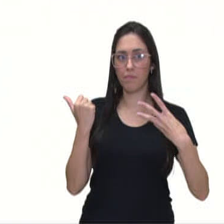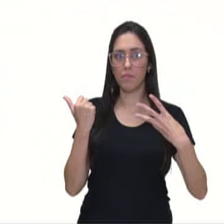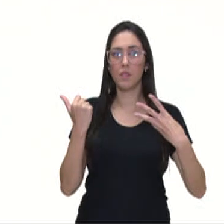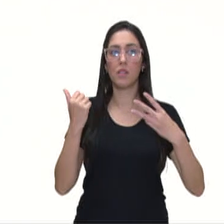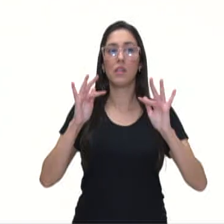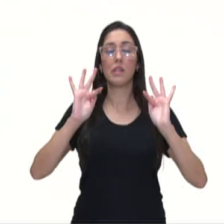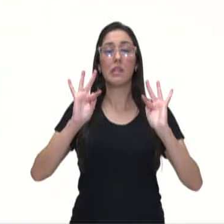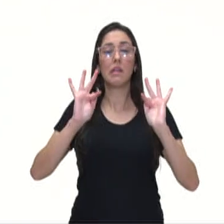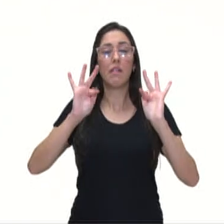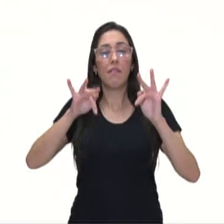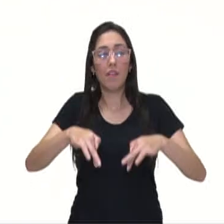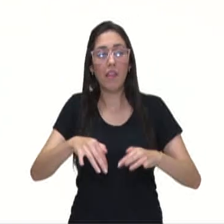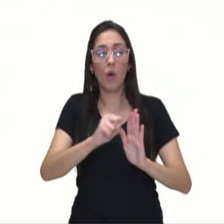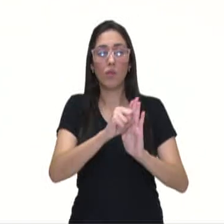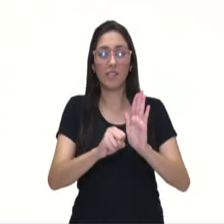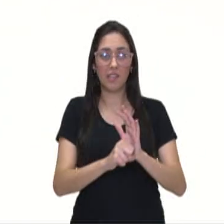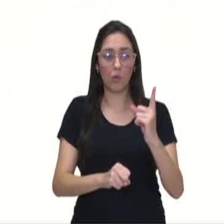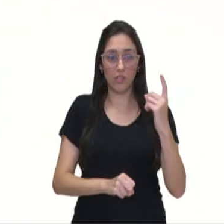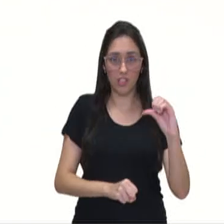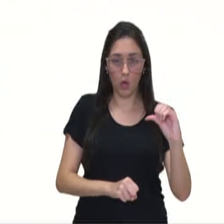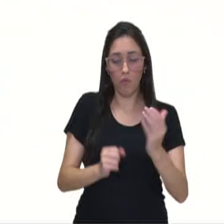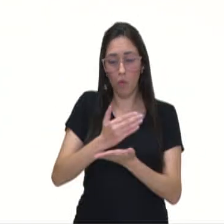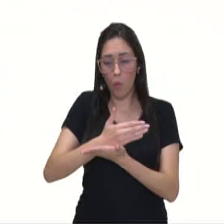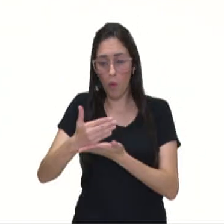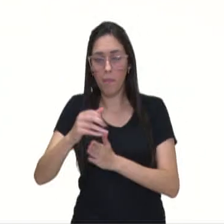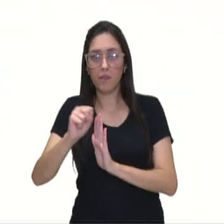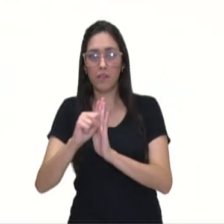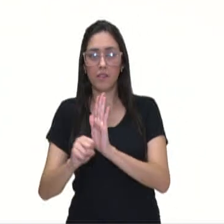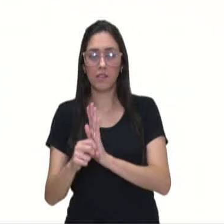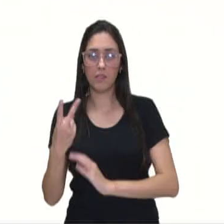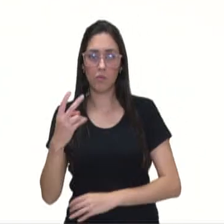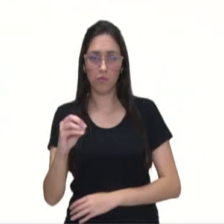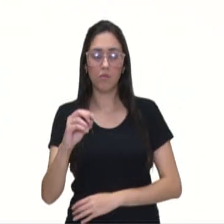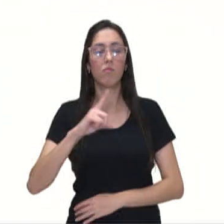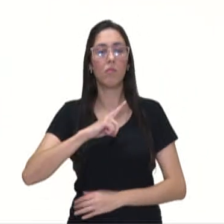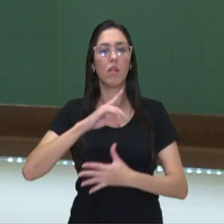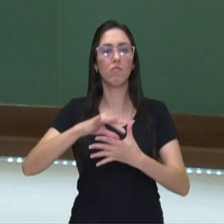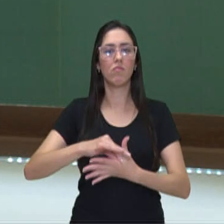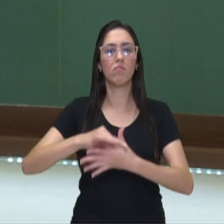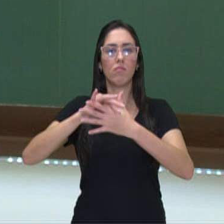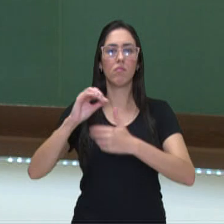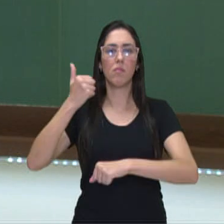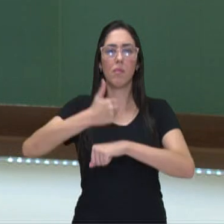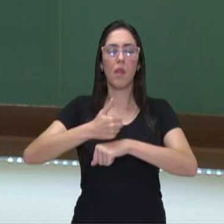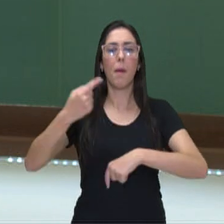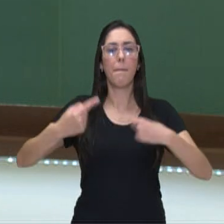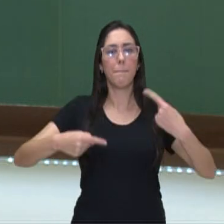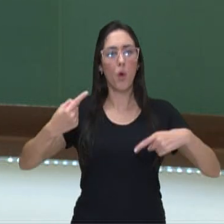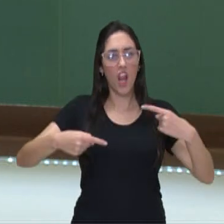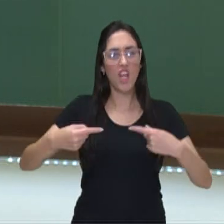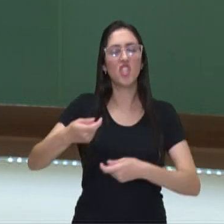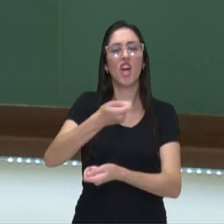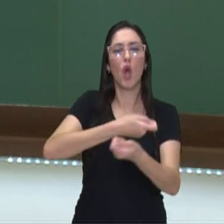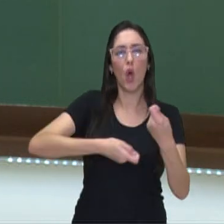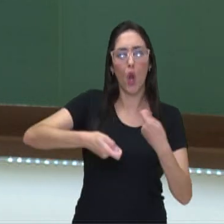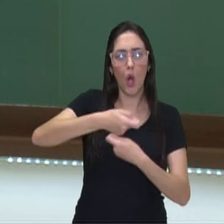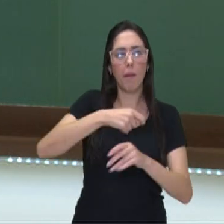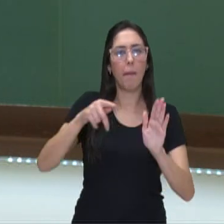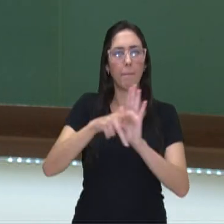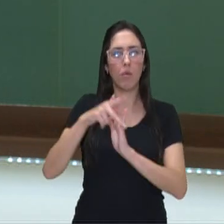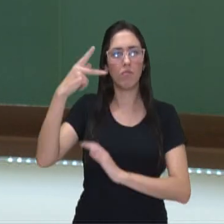do século XX, teve, então, a liderança política e econômica dos americanos, que